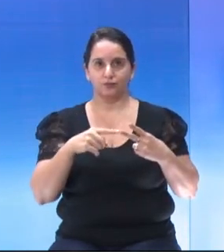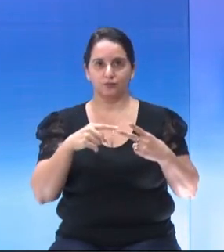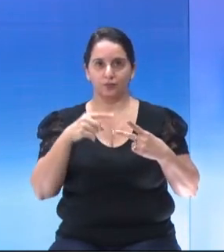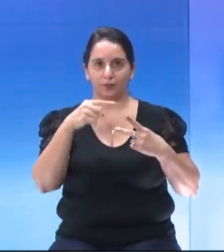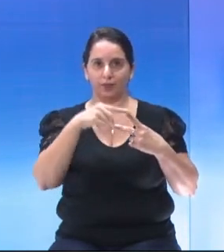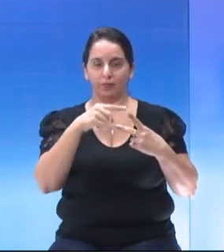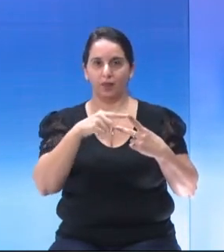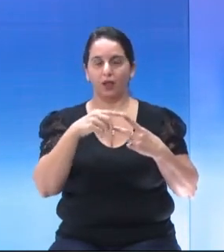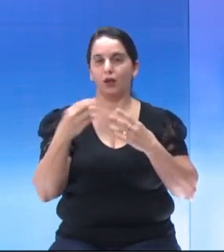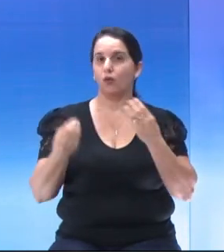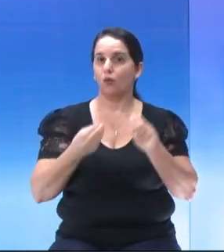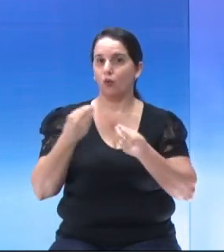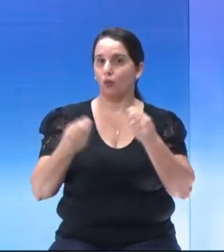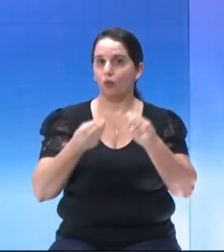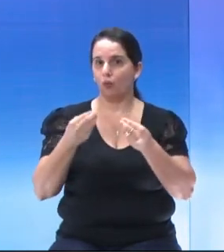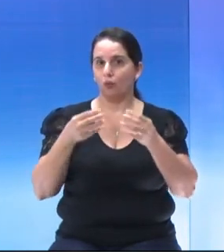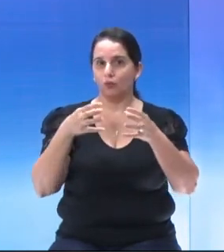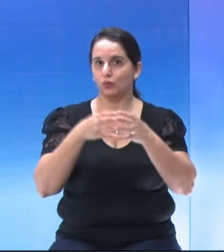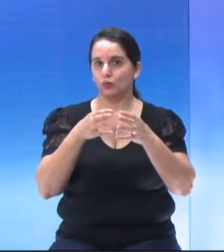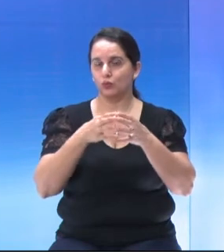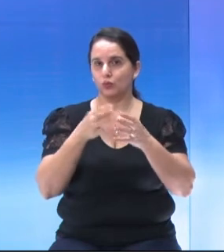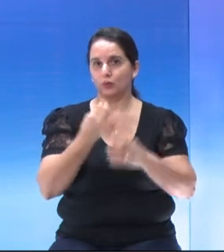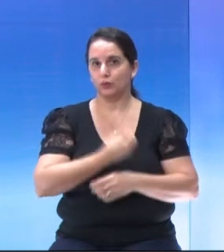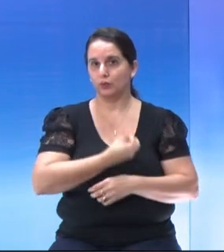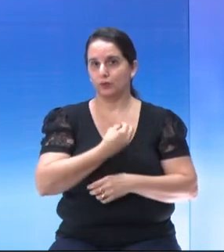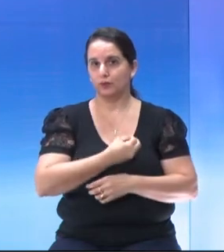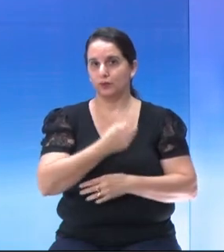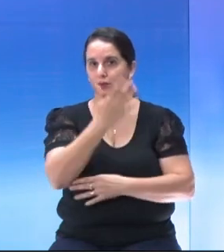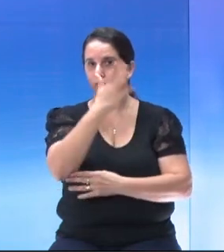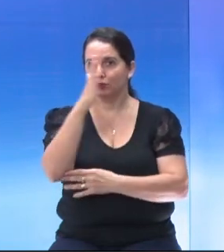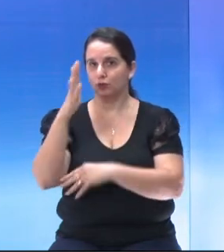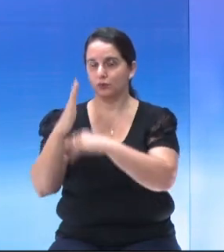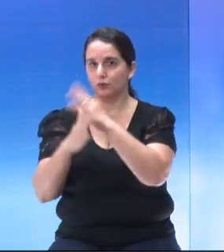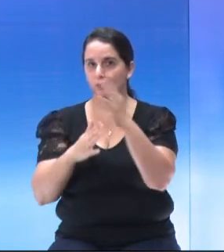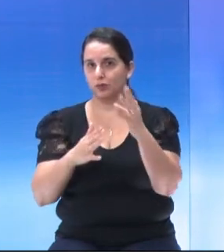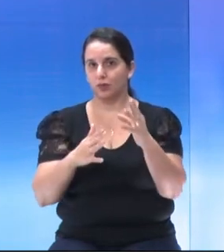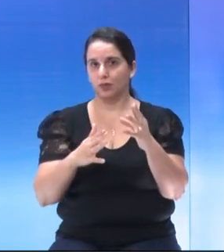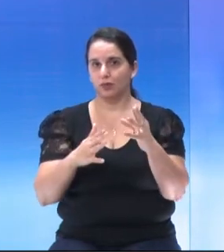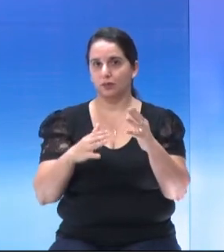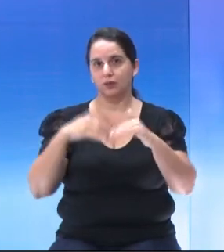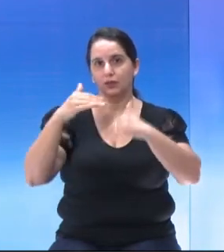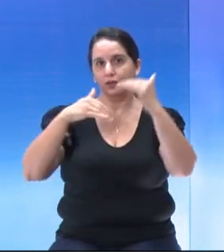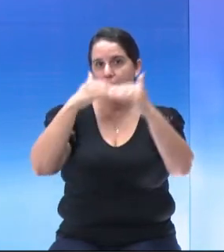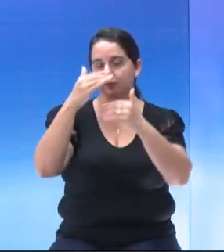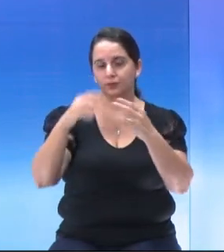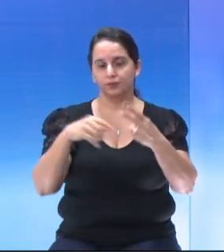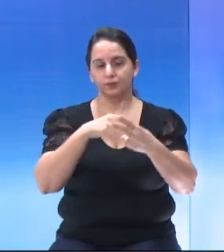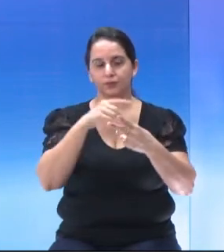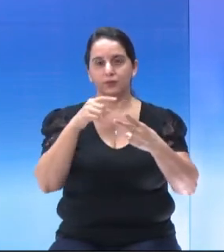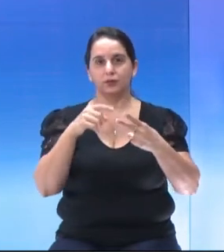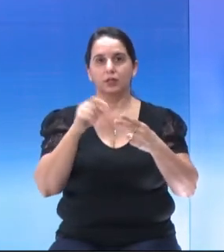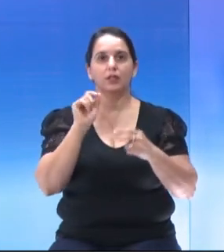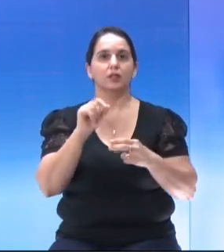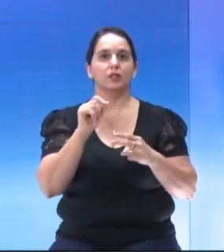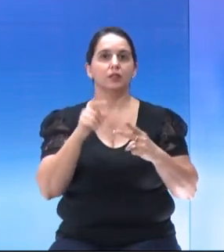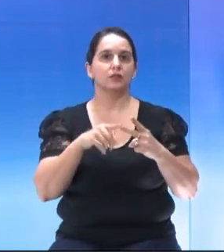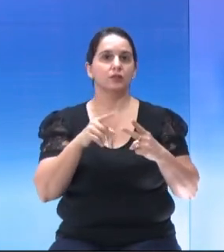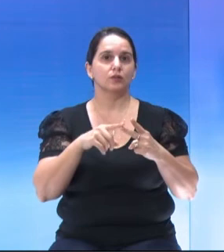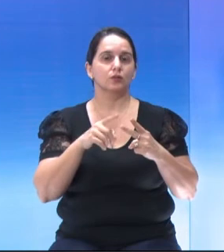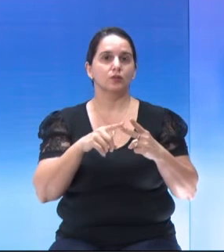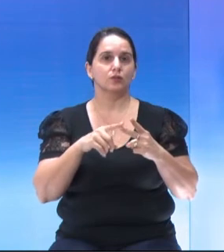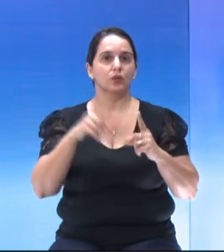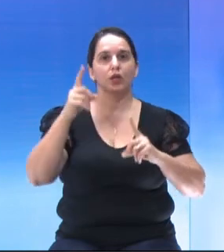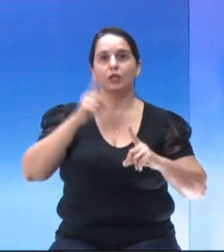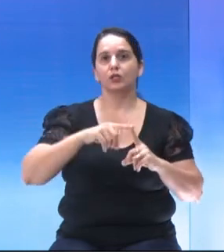coisas. Como que os seres que vivem, que habitam no bioma se reproduzem e que tipo de bioma está